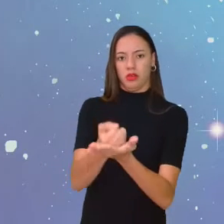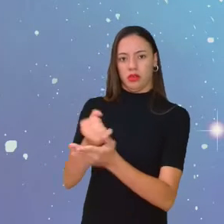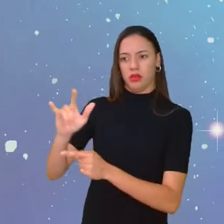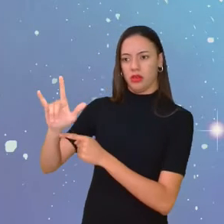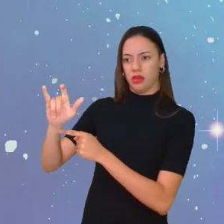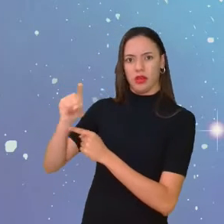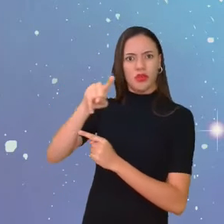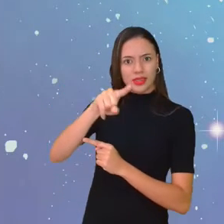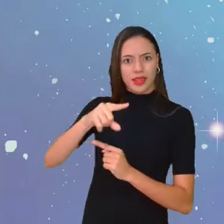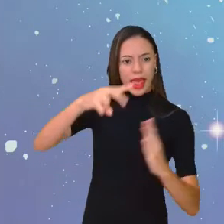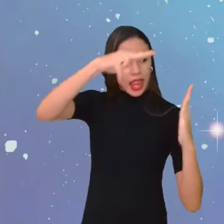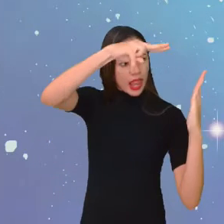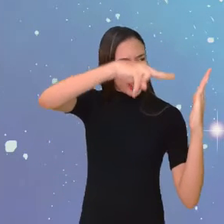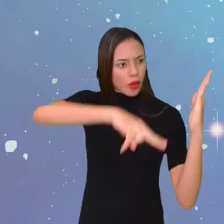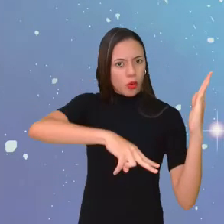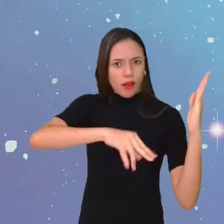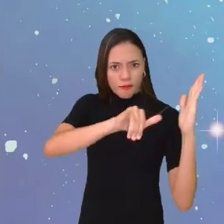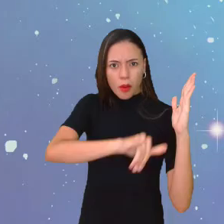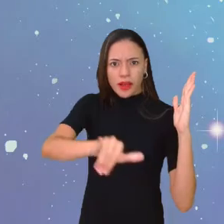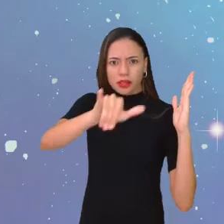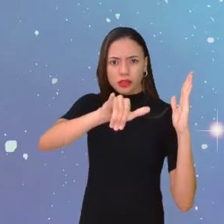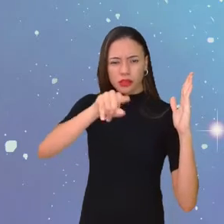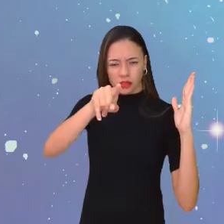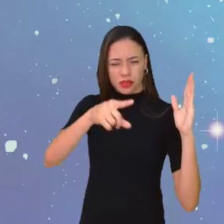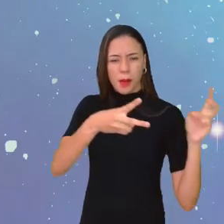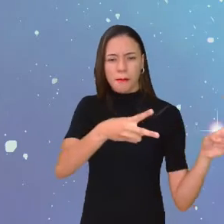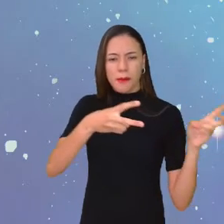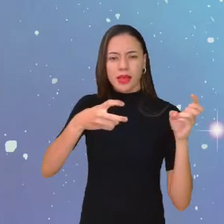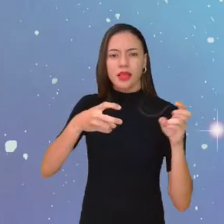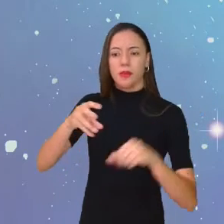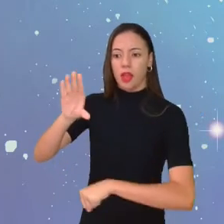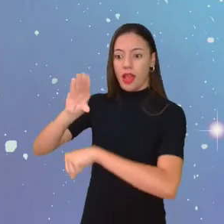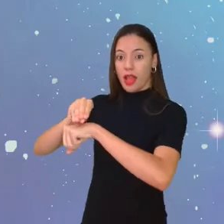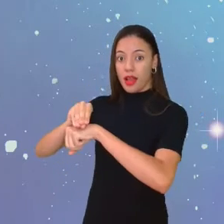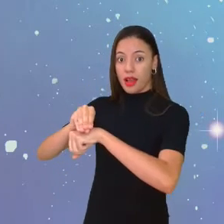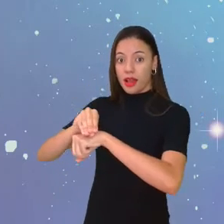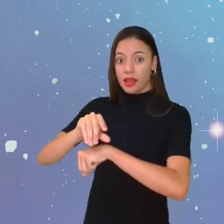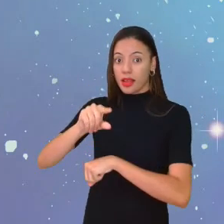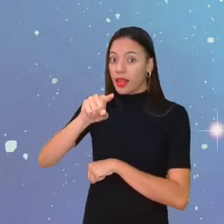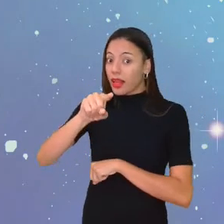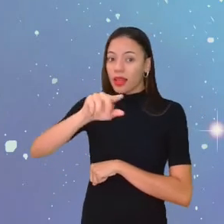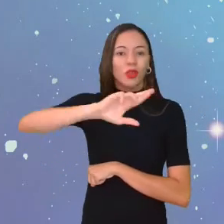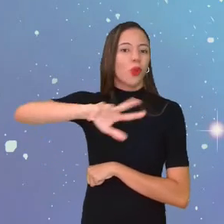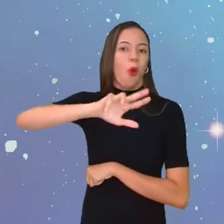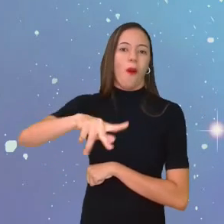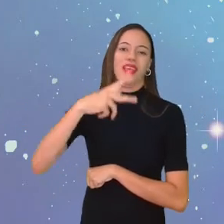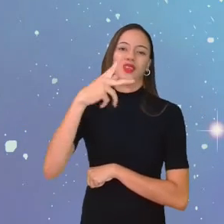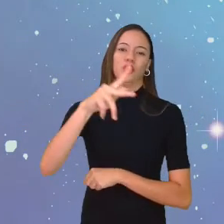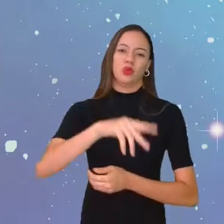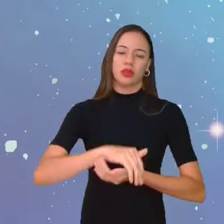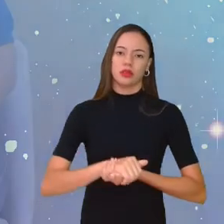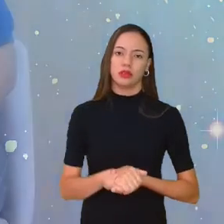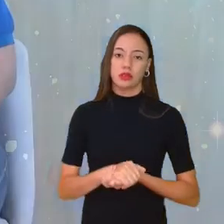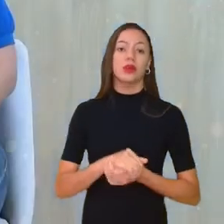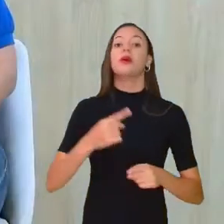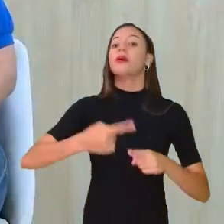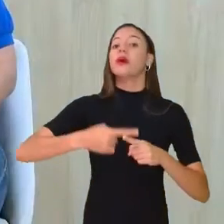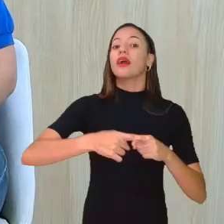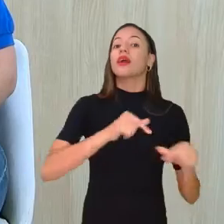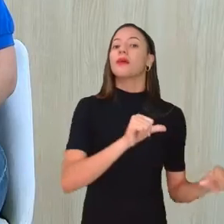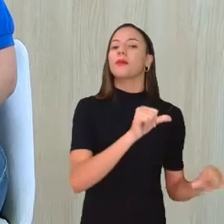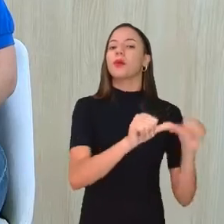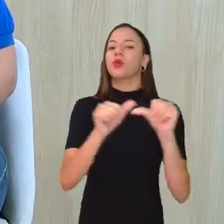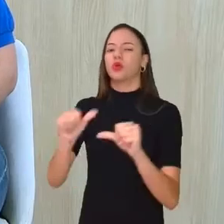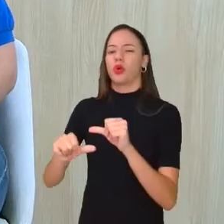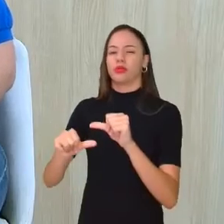você leu direitinho aquilo ali? Você não percebeu que aquela foto que está ali, ela não pertence a você, né? Mudou, né? Mas há